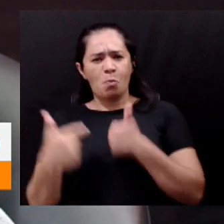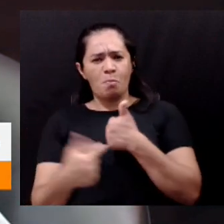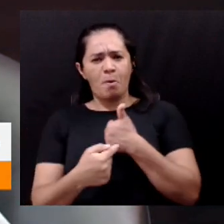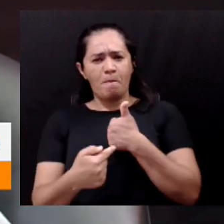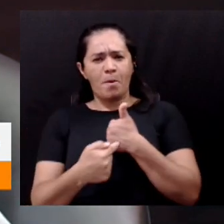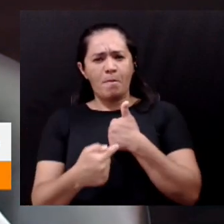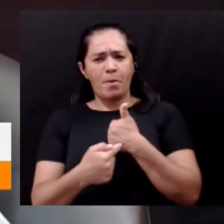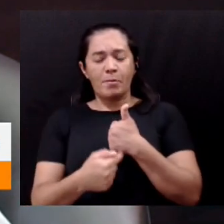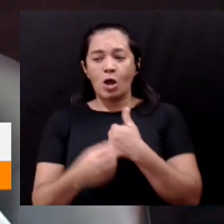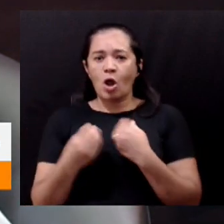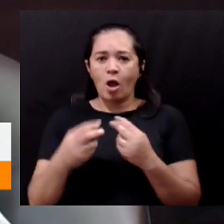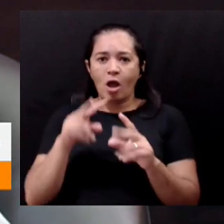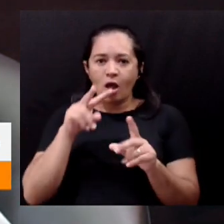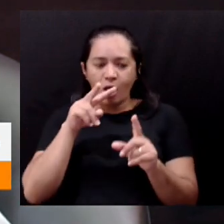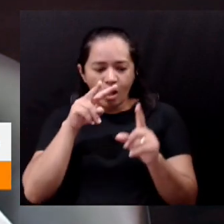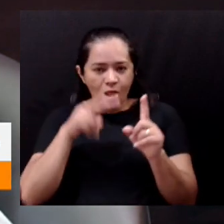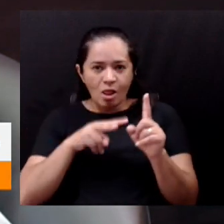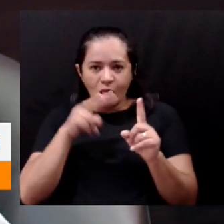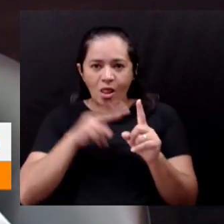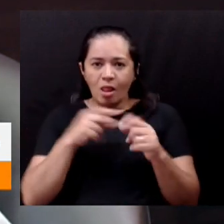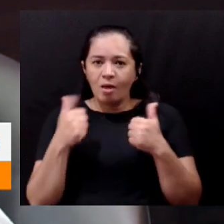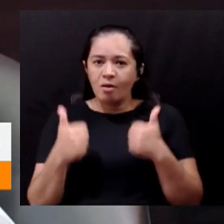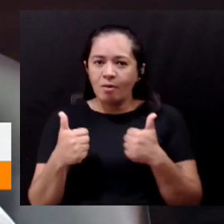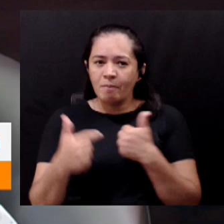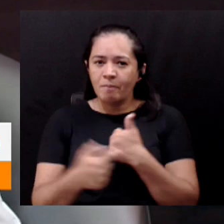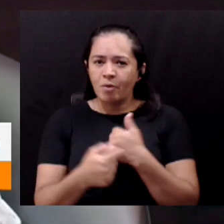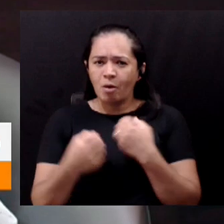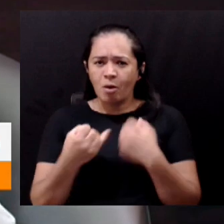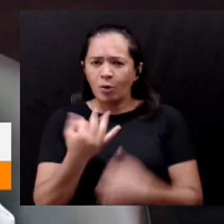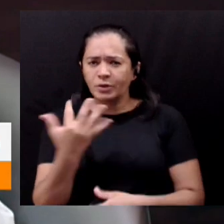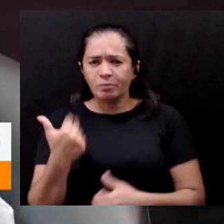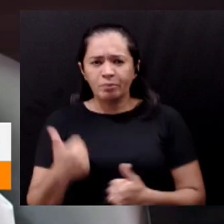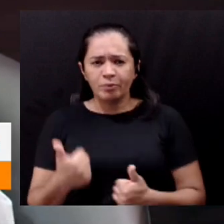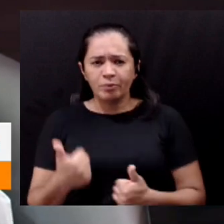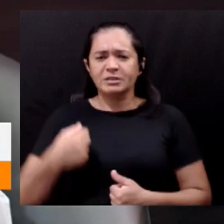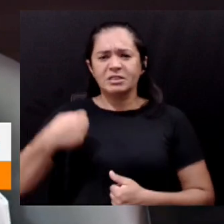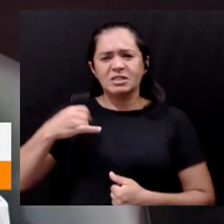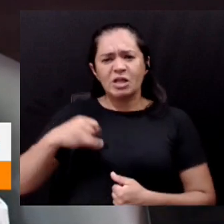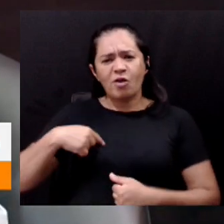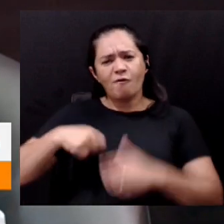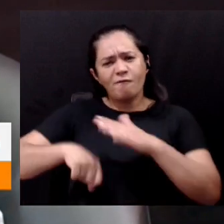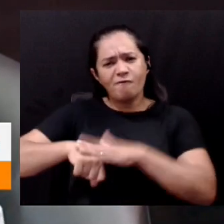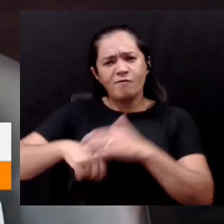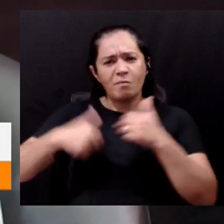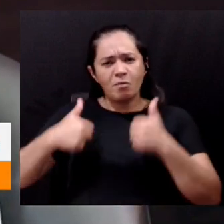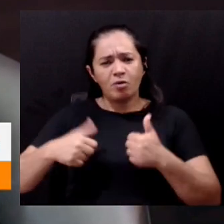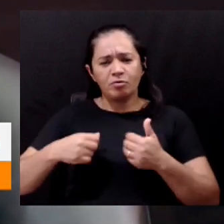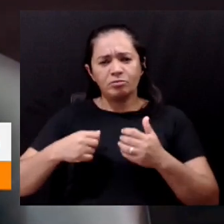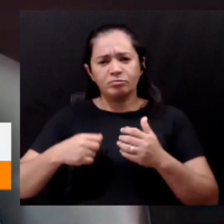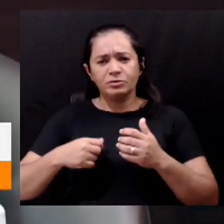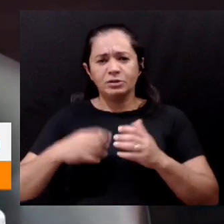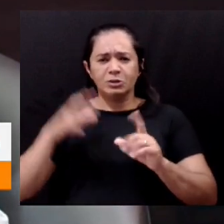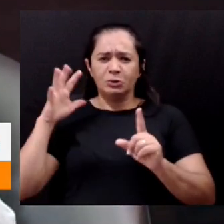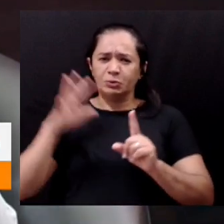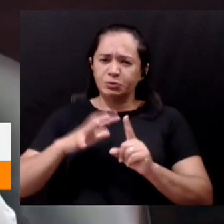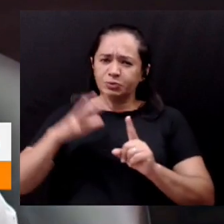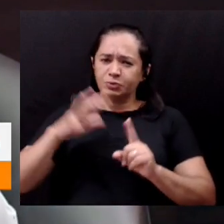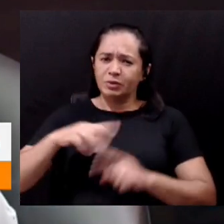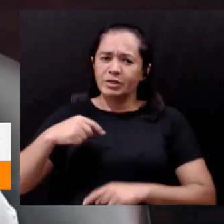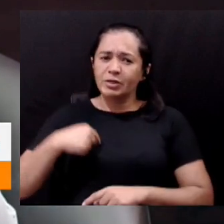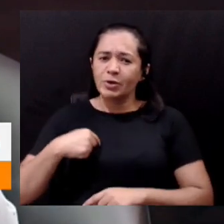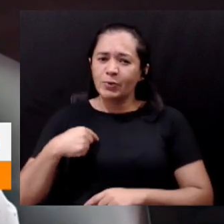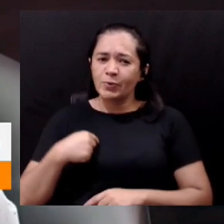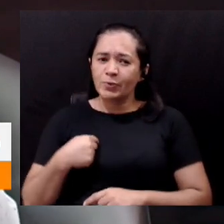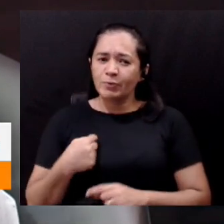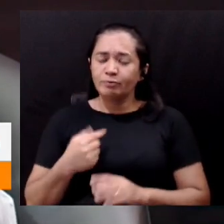estão sendo suficientes? Será que eu estou fazendo bem feito?". Isso vai criando toda uma pressão onde eu vou deixando e afastando